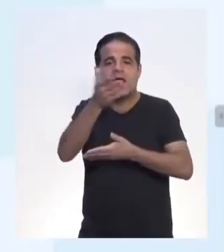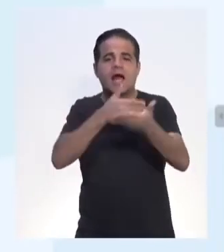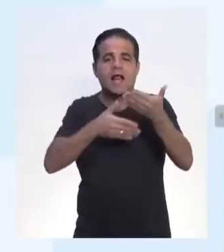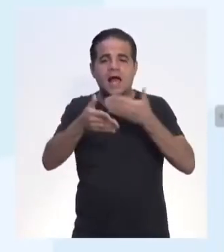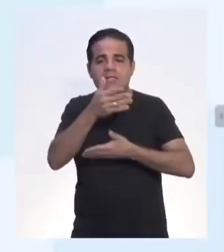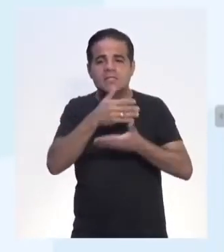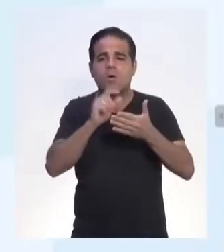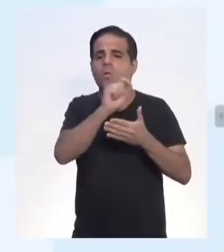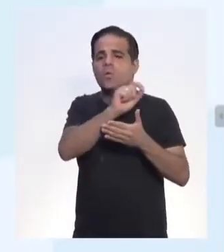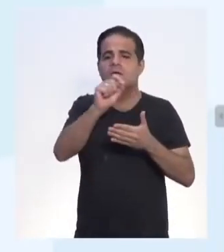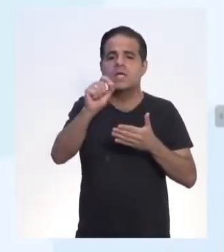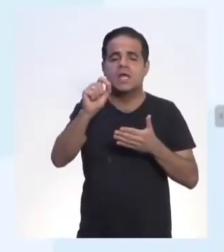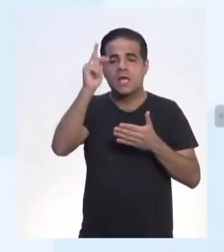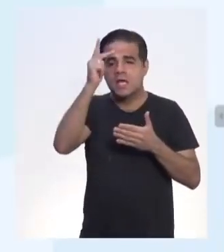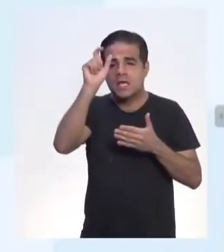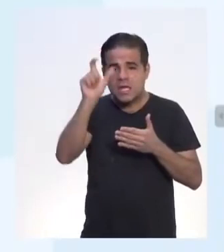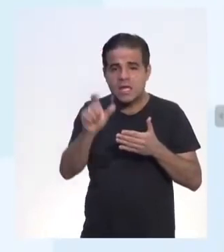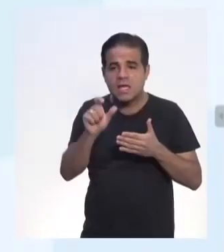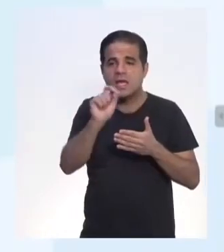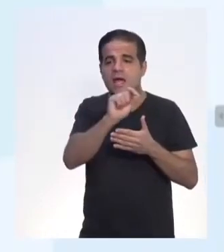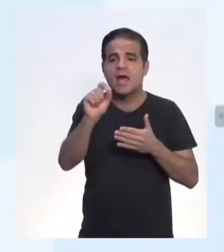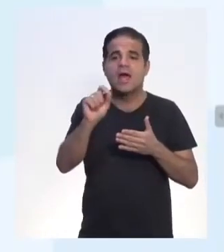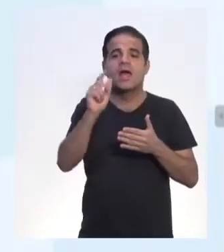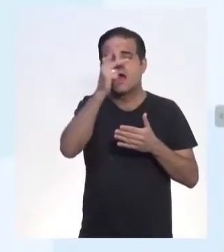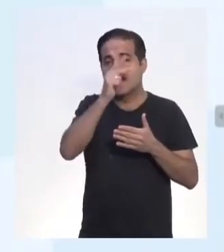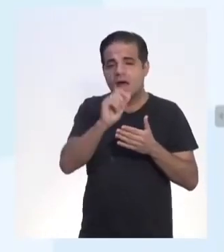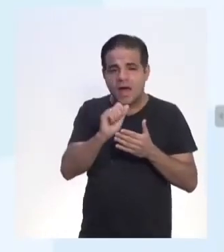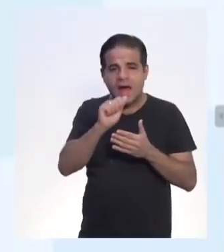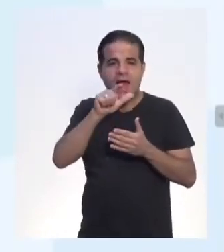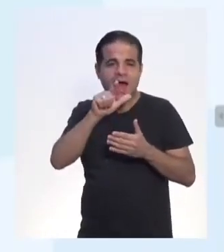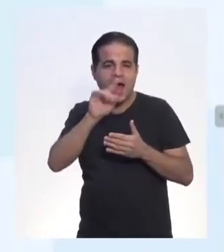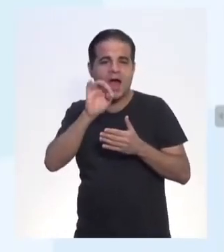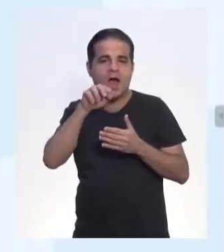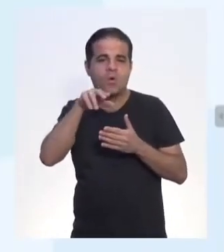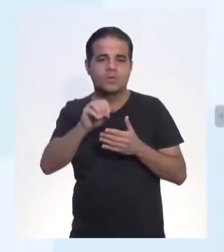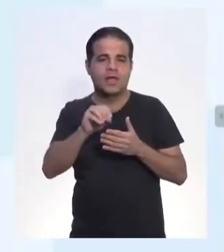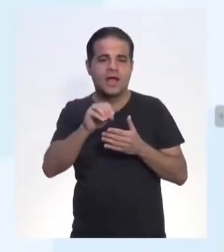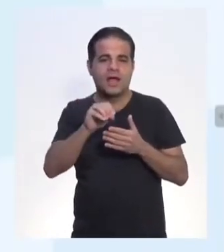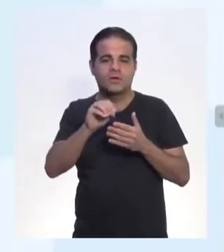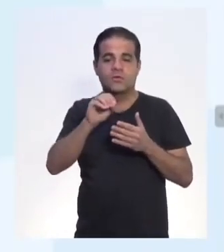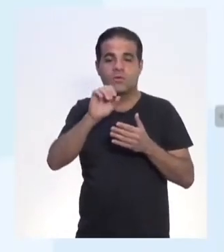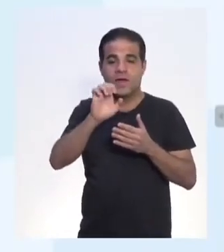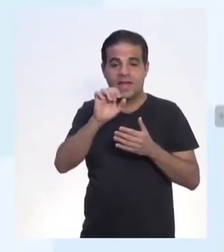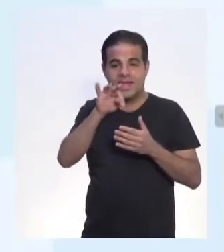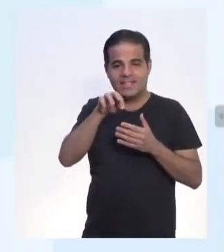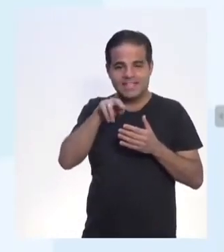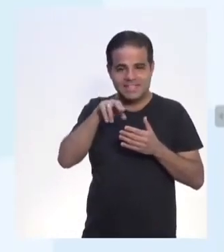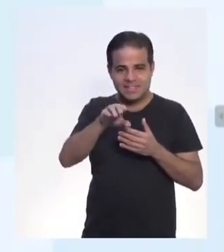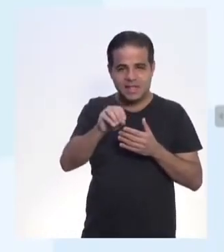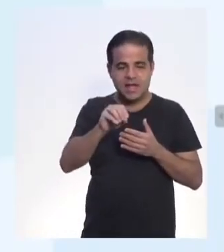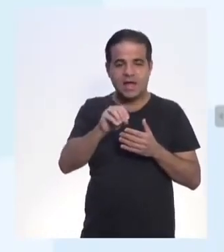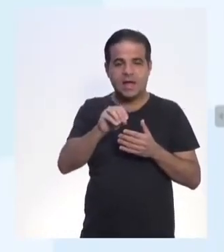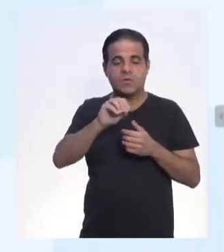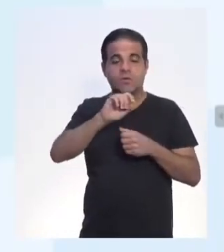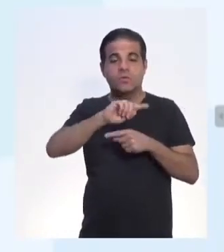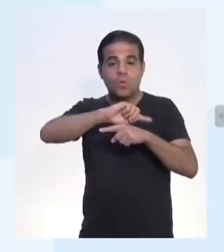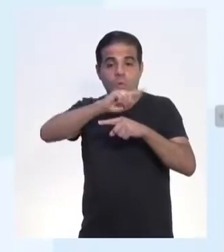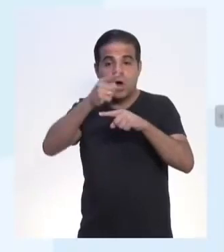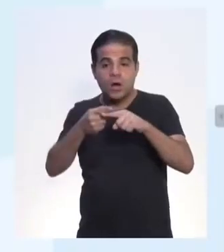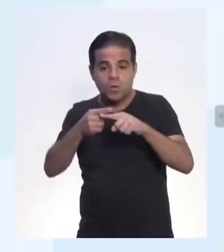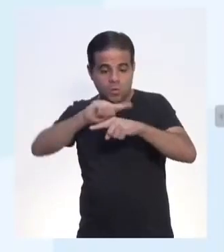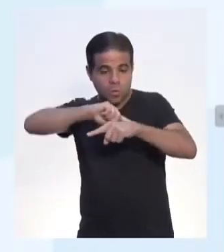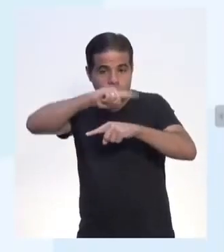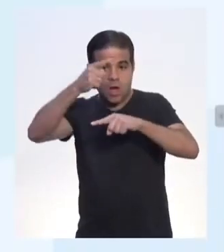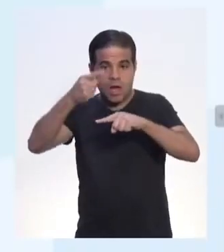Então, quem que é, né, no caso, quem que é o alterno externo do ângulo A? É o ângulo G, né?